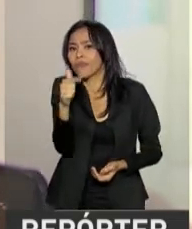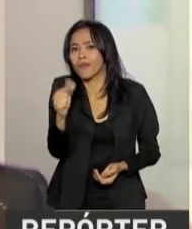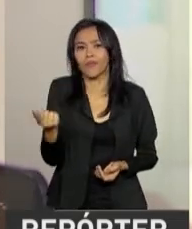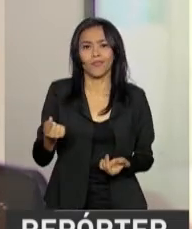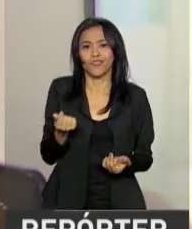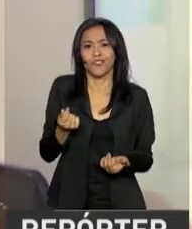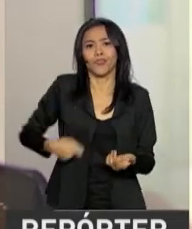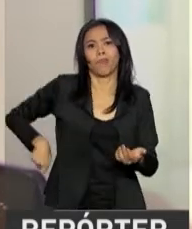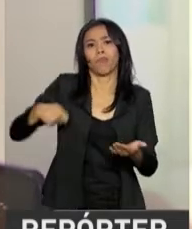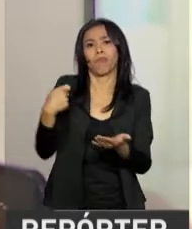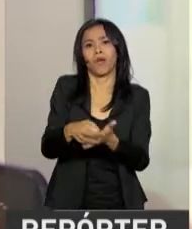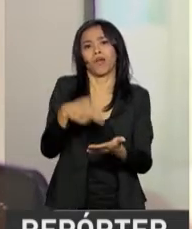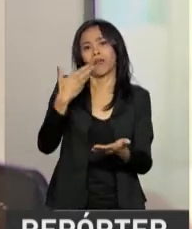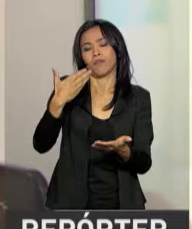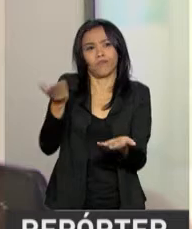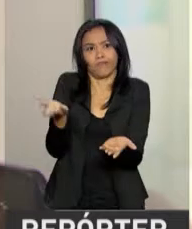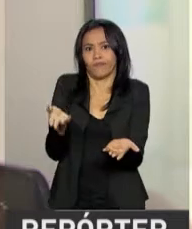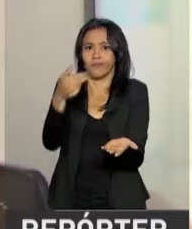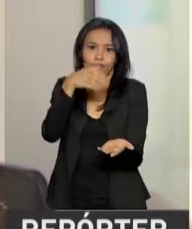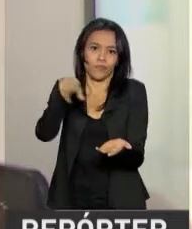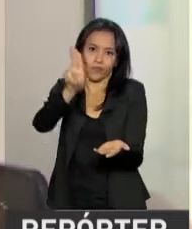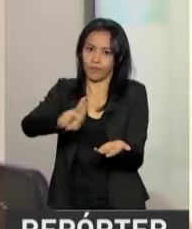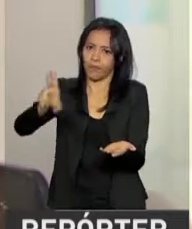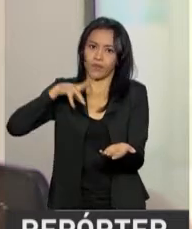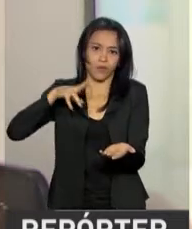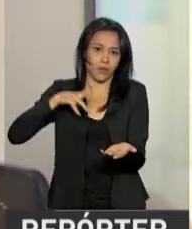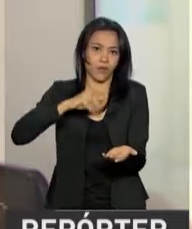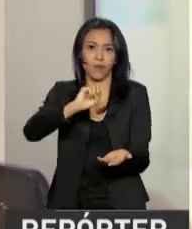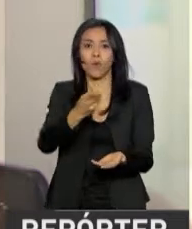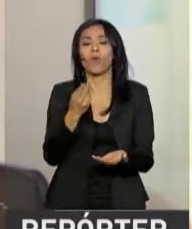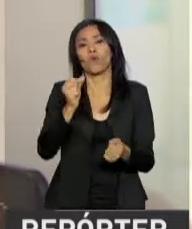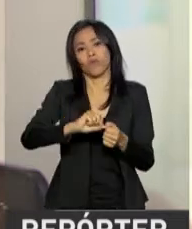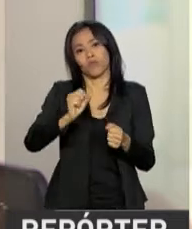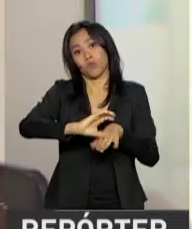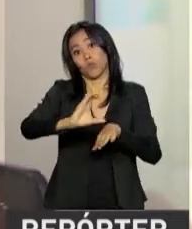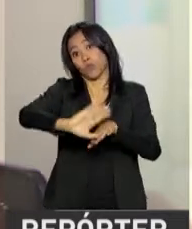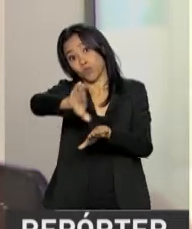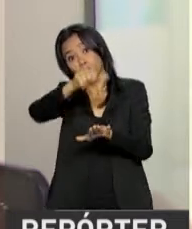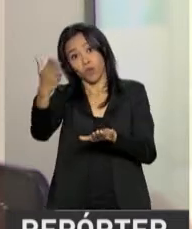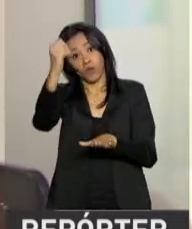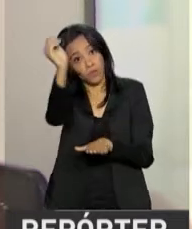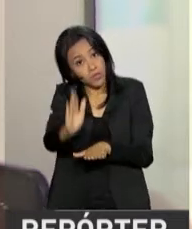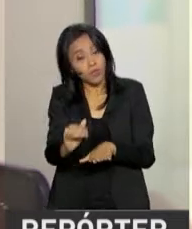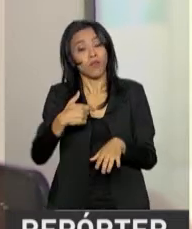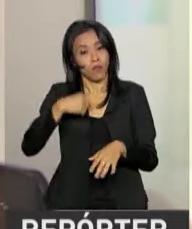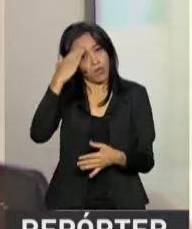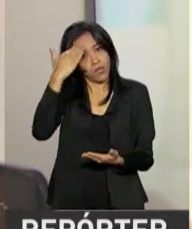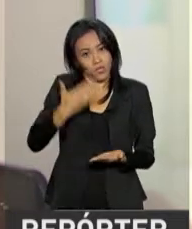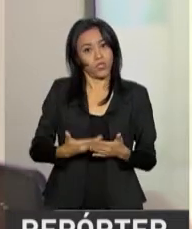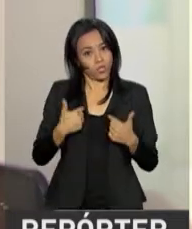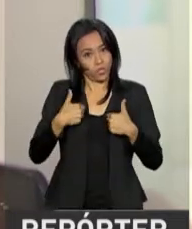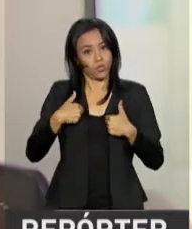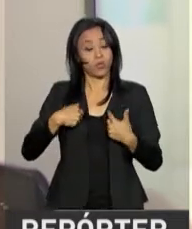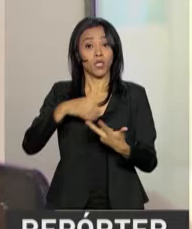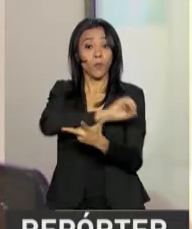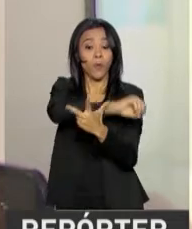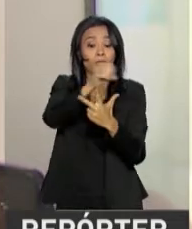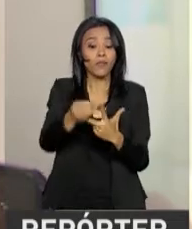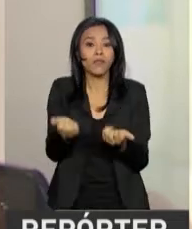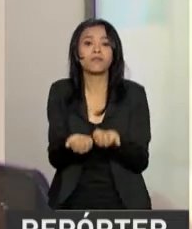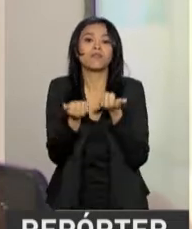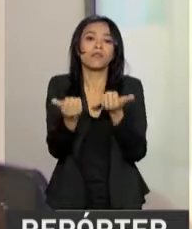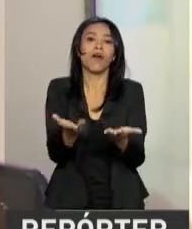condições de pagar uma universidade particular ou até mesmo fazer um curso no exterior eu acredito que o enem